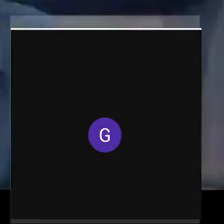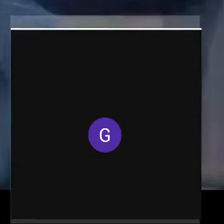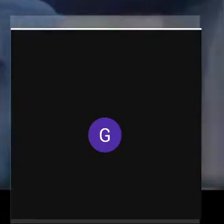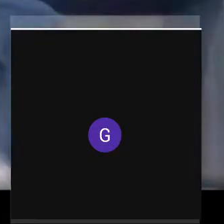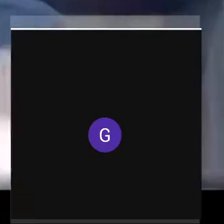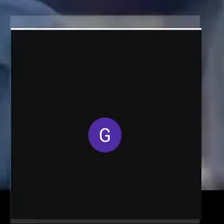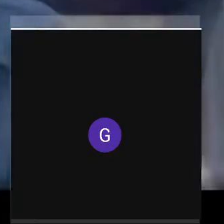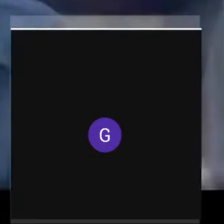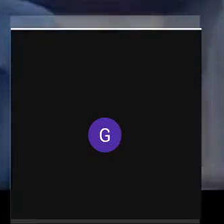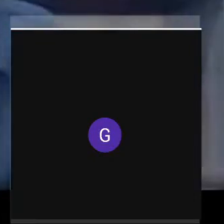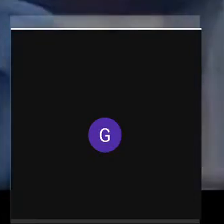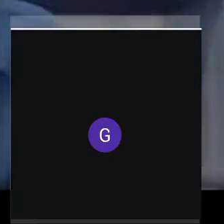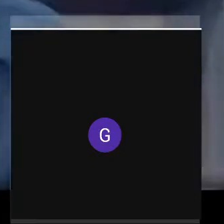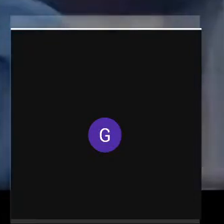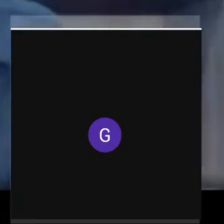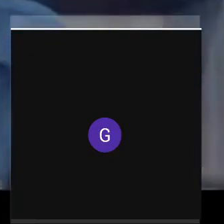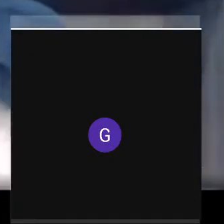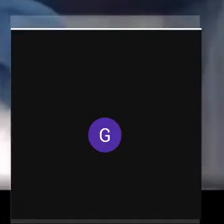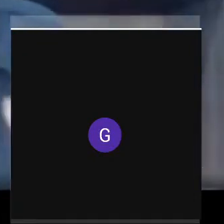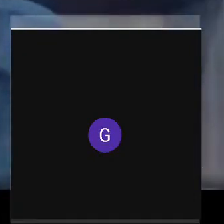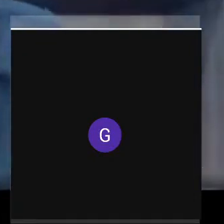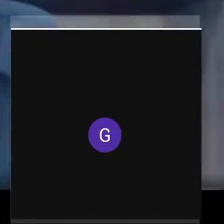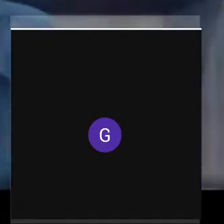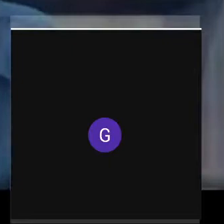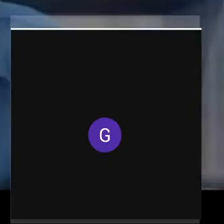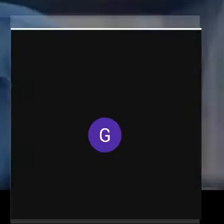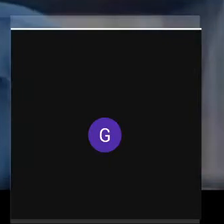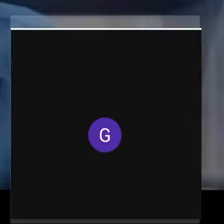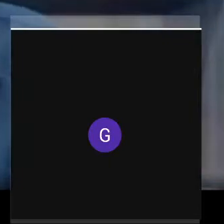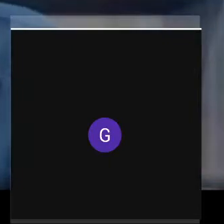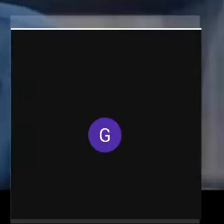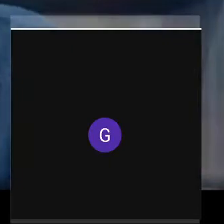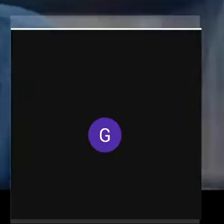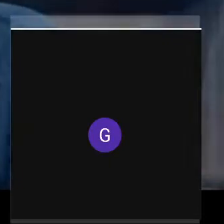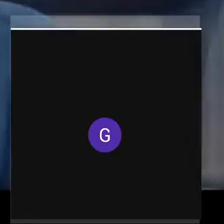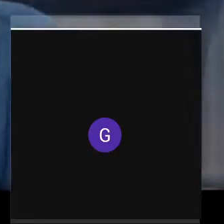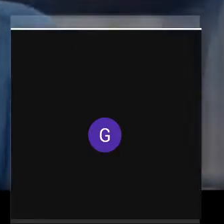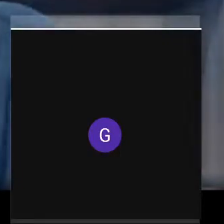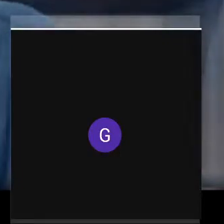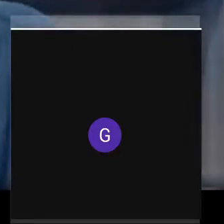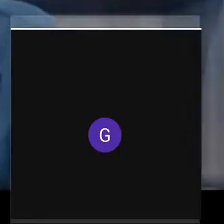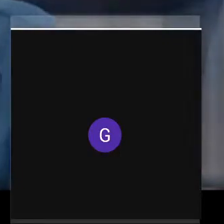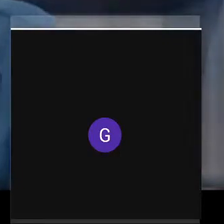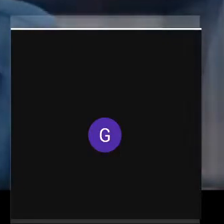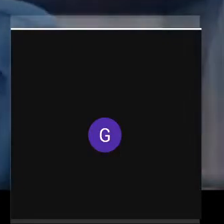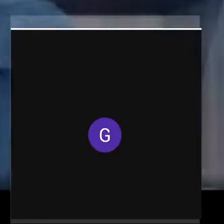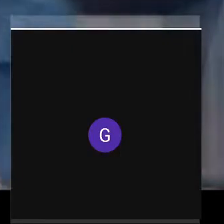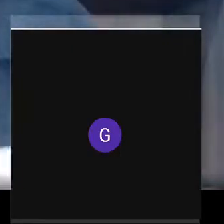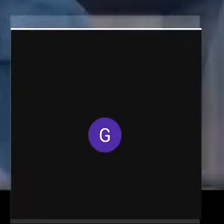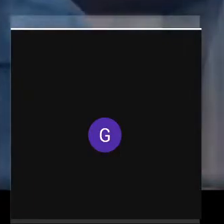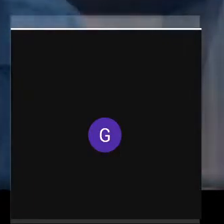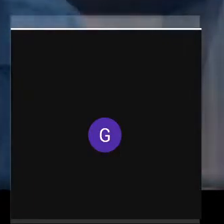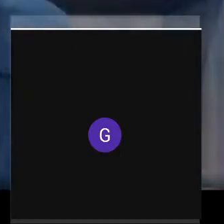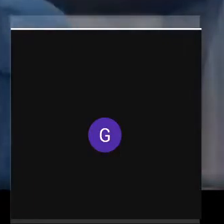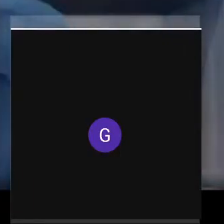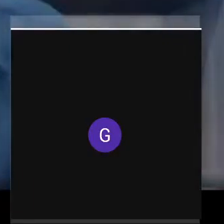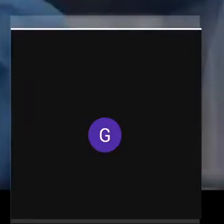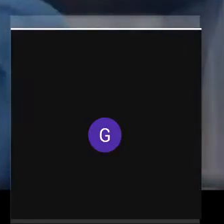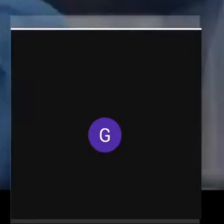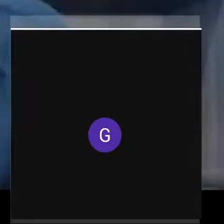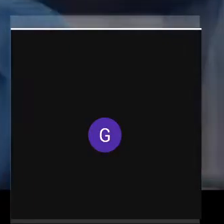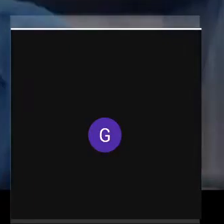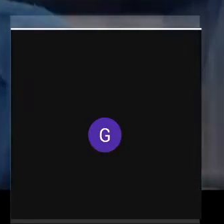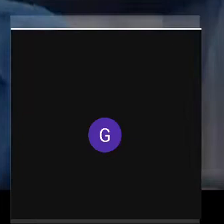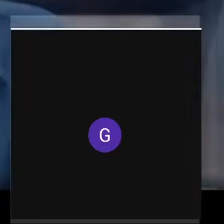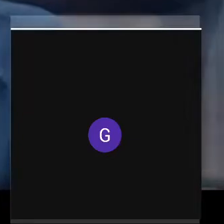trazer uma concepção nova. E eu achei aquele muito interessante, a ideia do filme, em torno dessa ideia de que, em